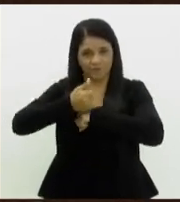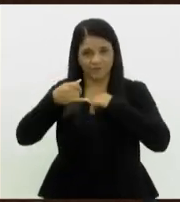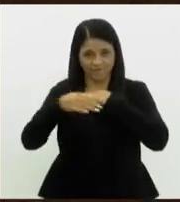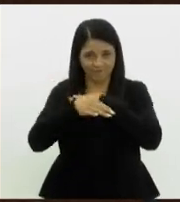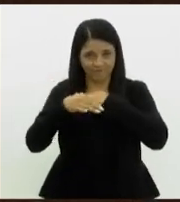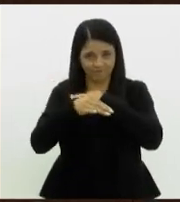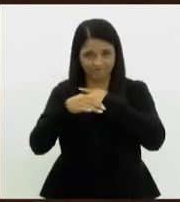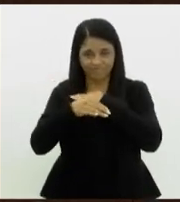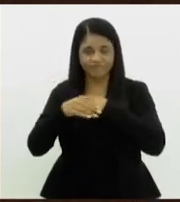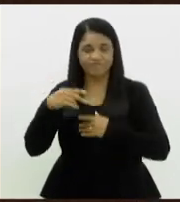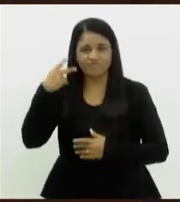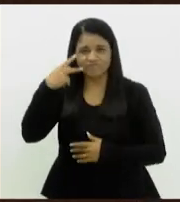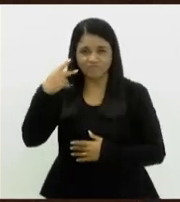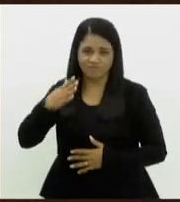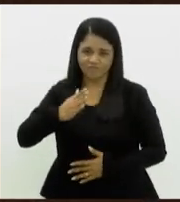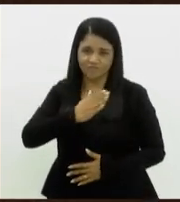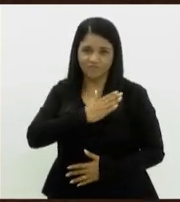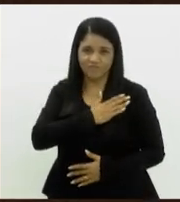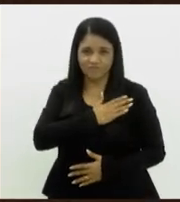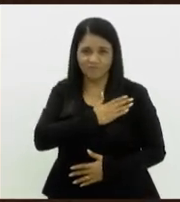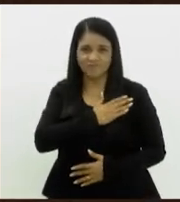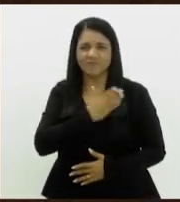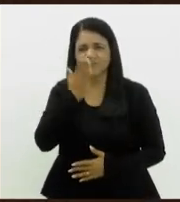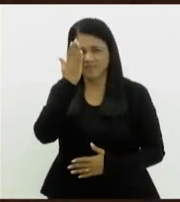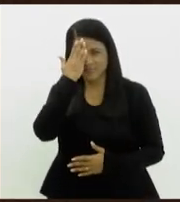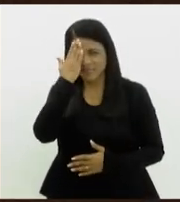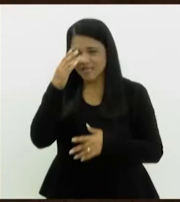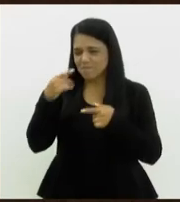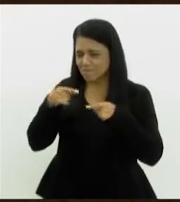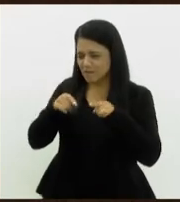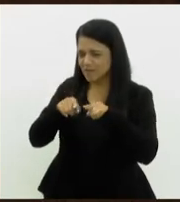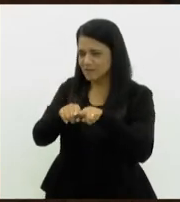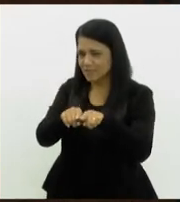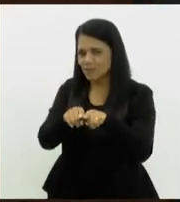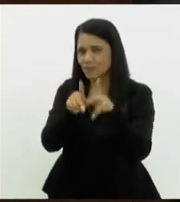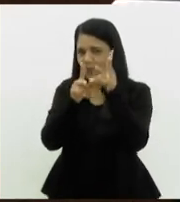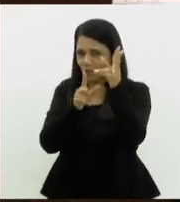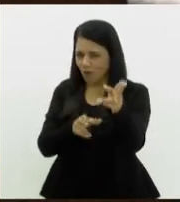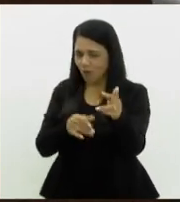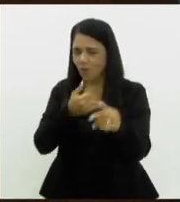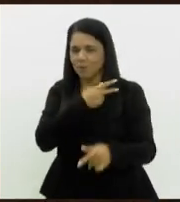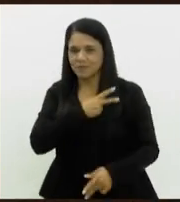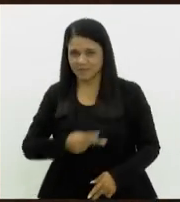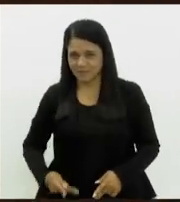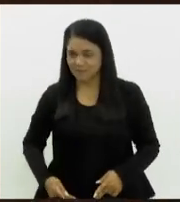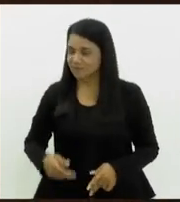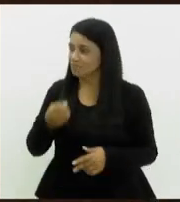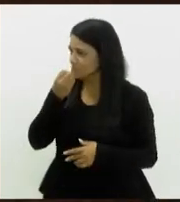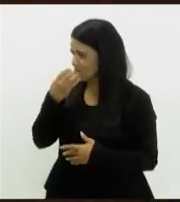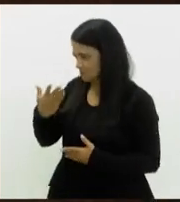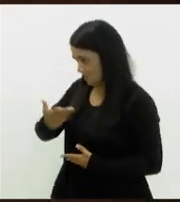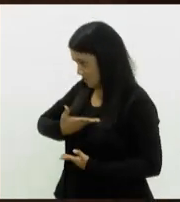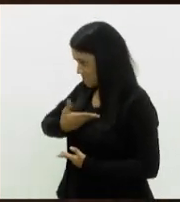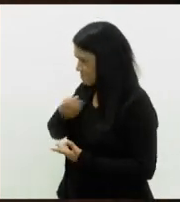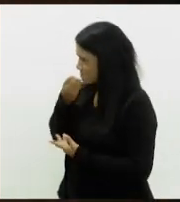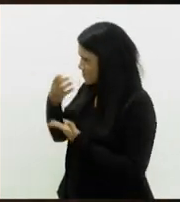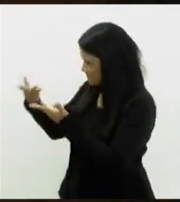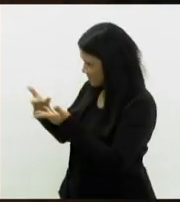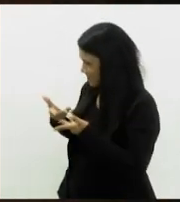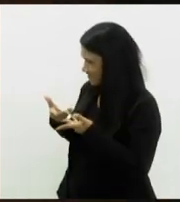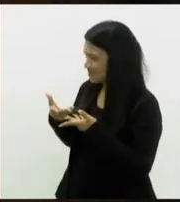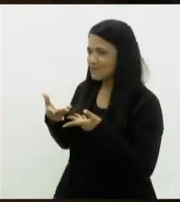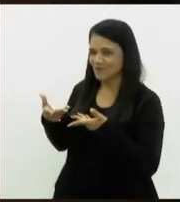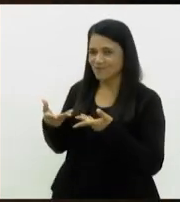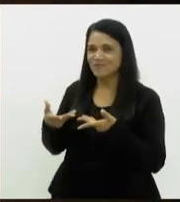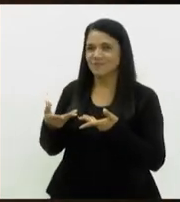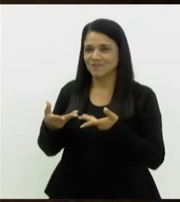vereador patriota, sei que um parceiro do senhor também. Nosso amigo, seja bem-vindo, xará. Feliz de vê-lo aqui no